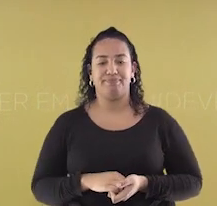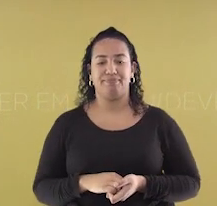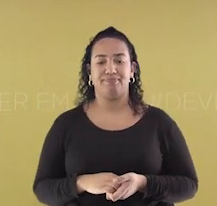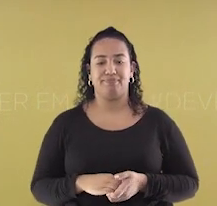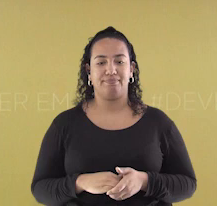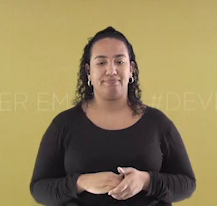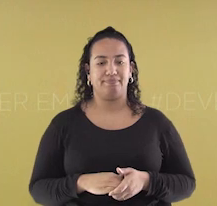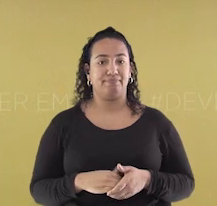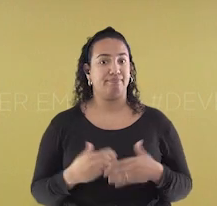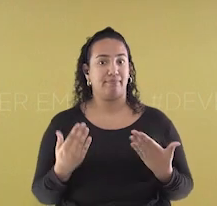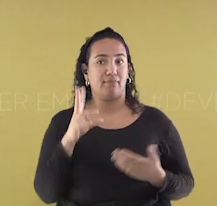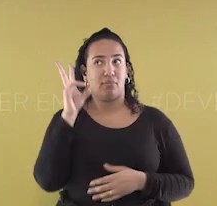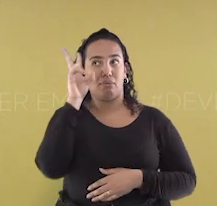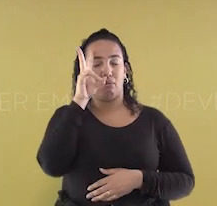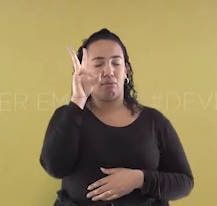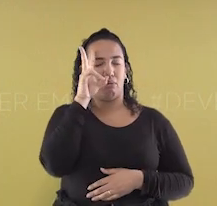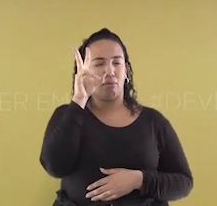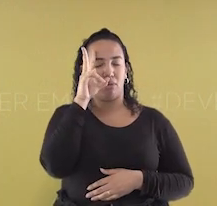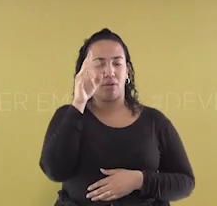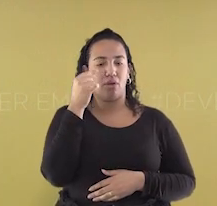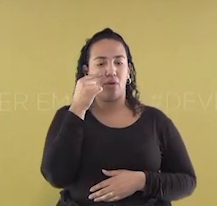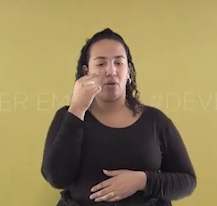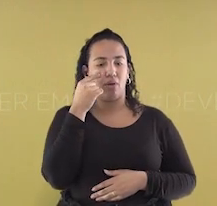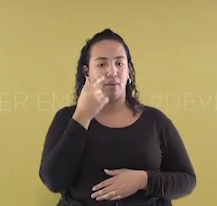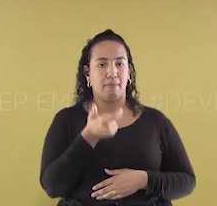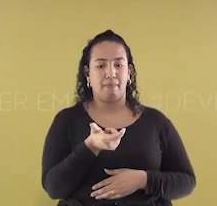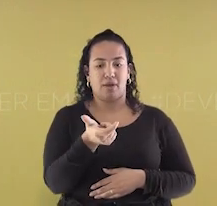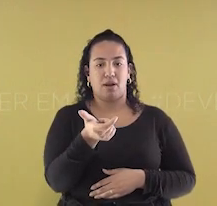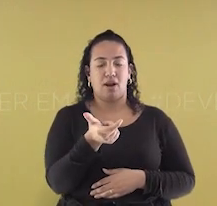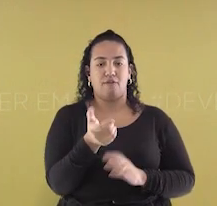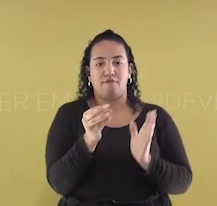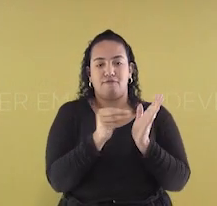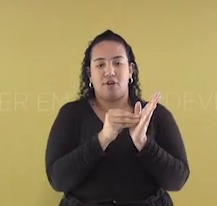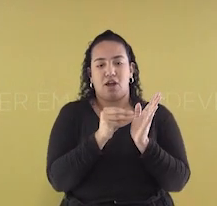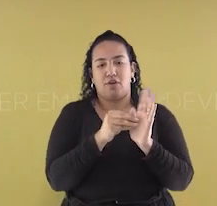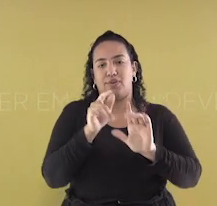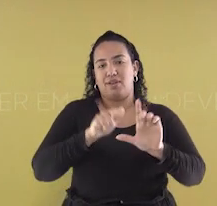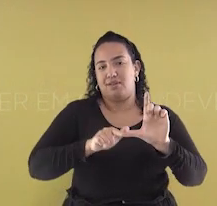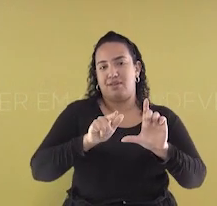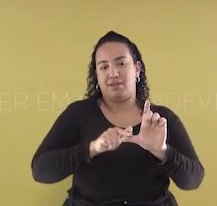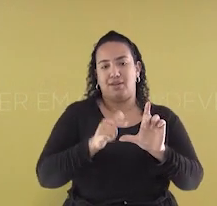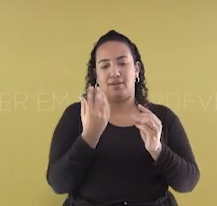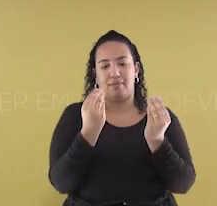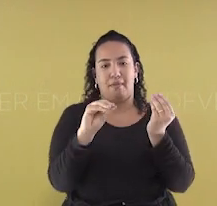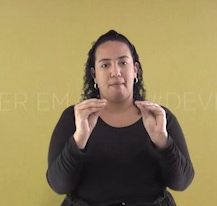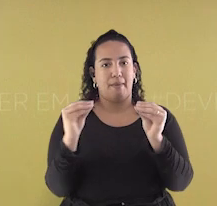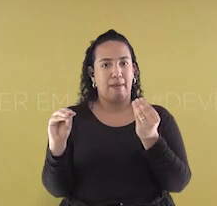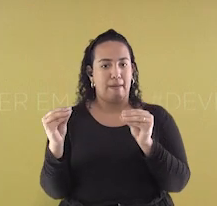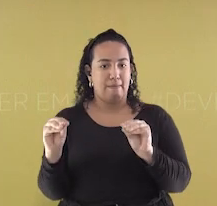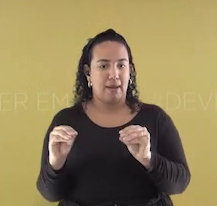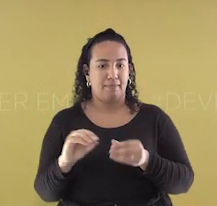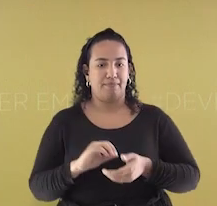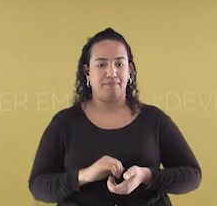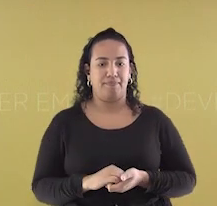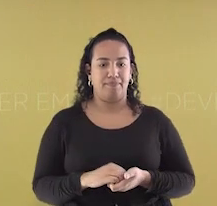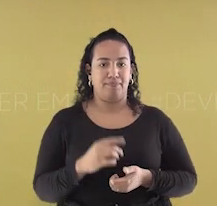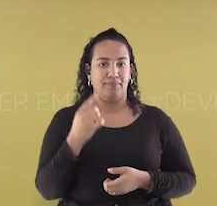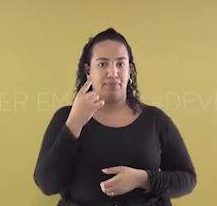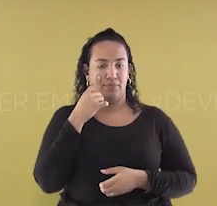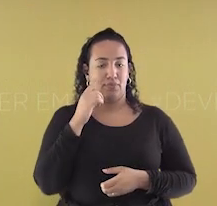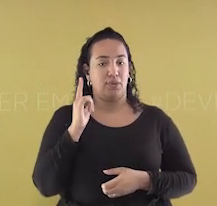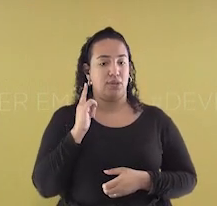isso hoje. Busque na sua memória aí. É só completar a palavra com as letrinhas que estão